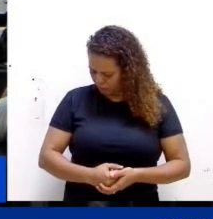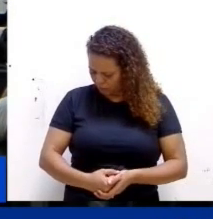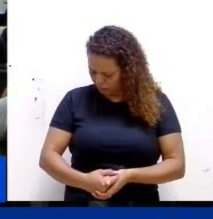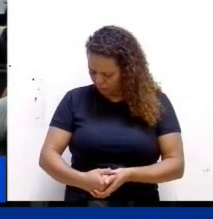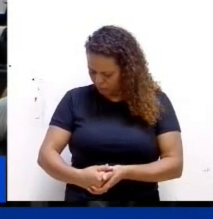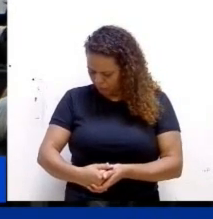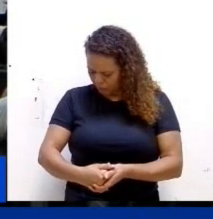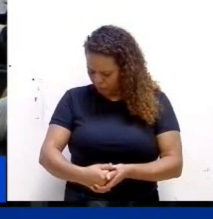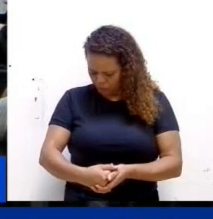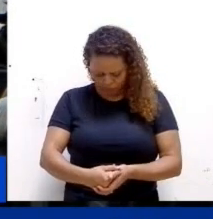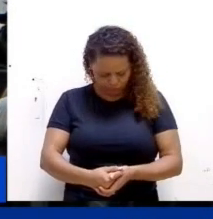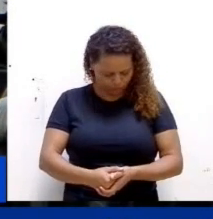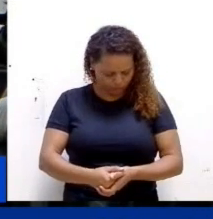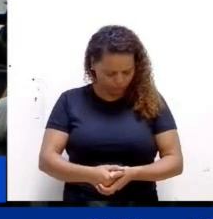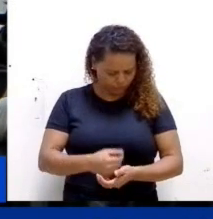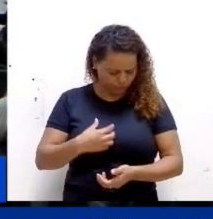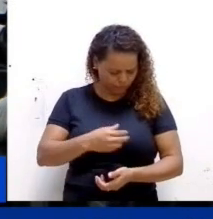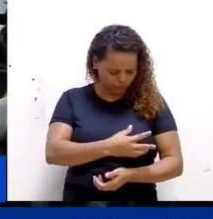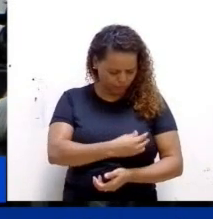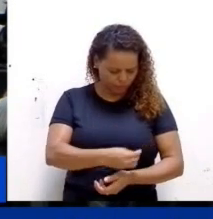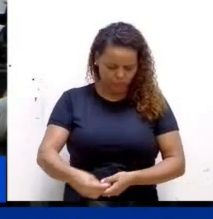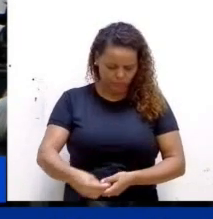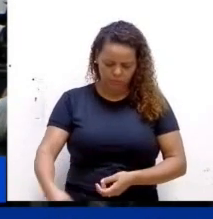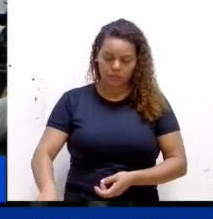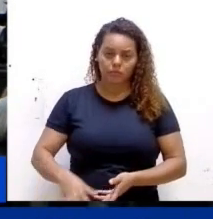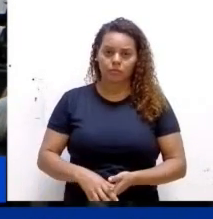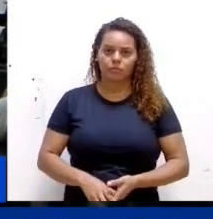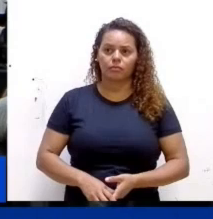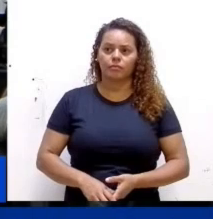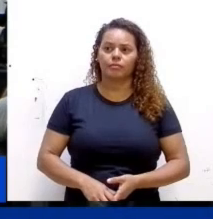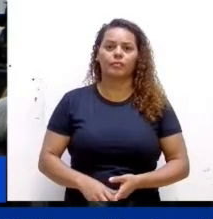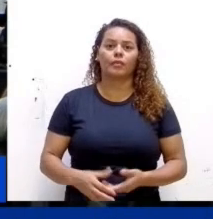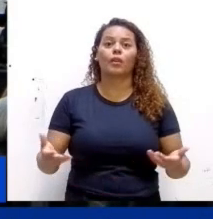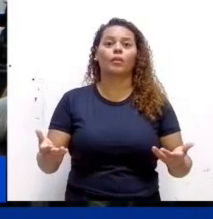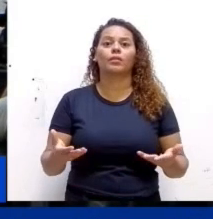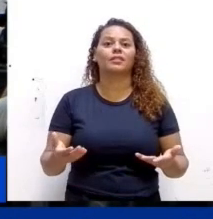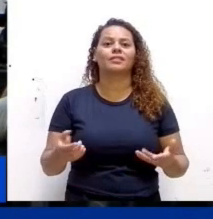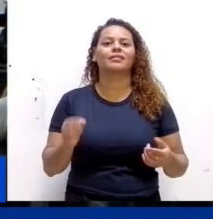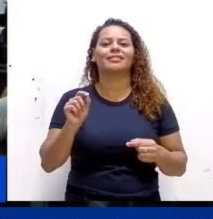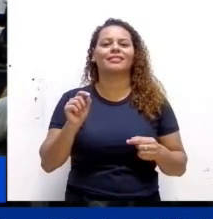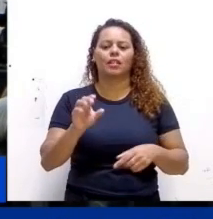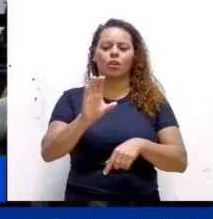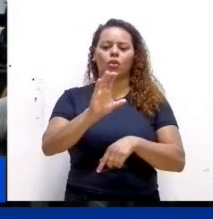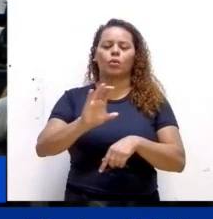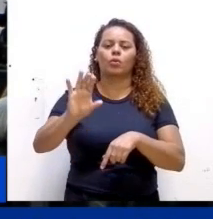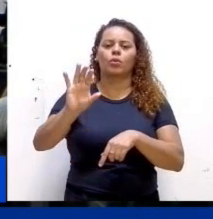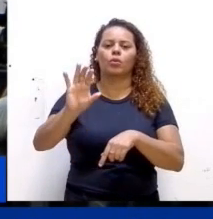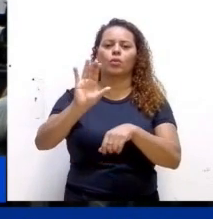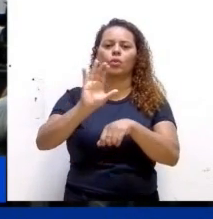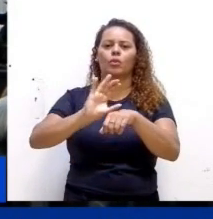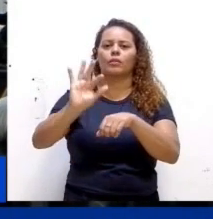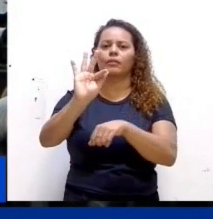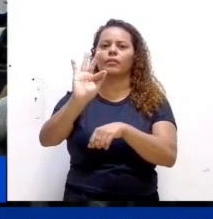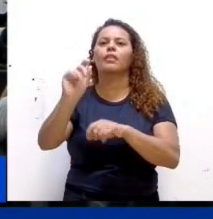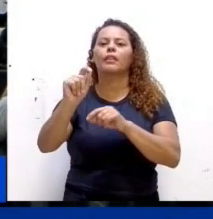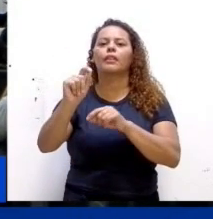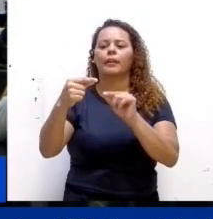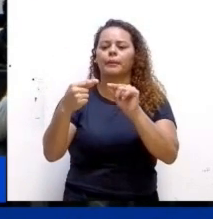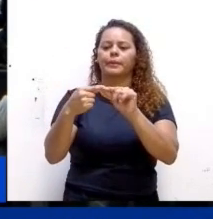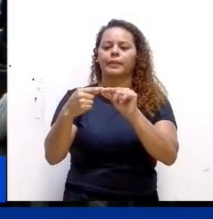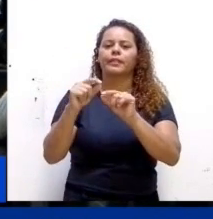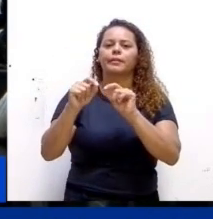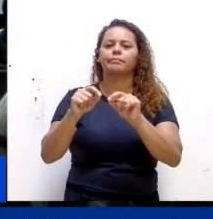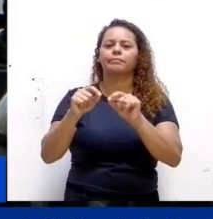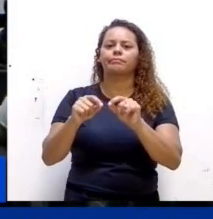aqui. Então, a nossa Constituição, ela tem esse papel de proteger, tutelar